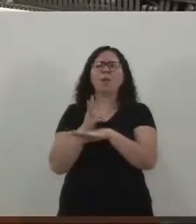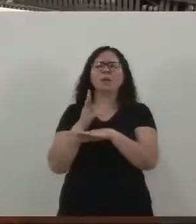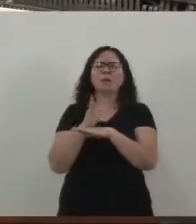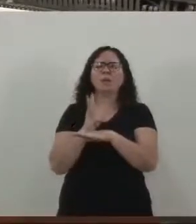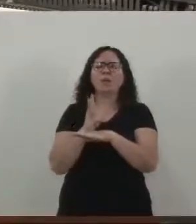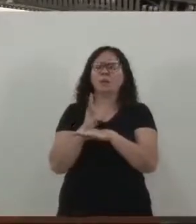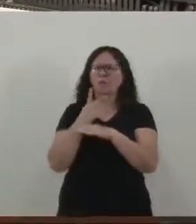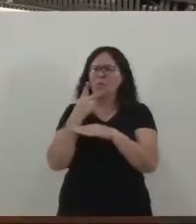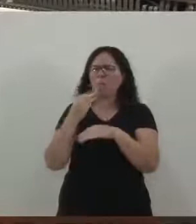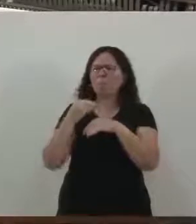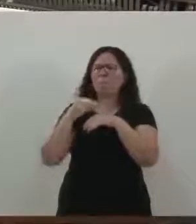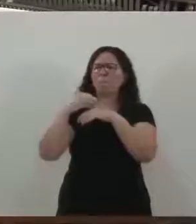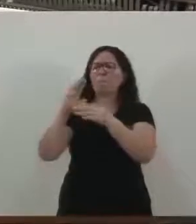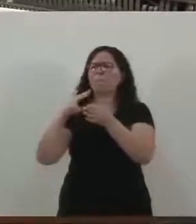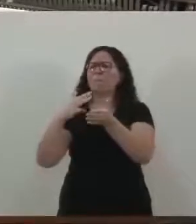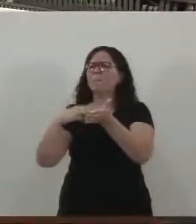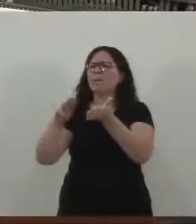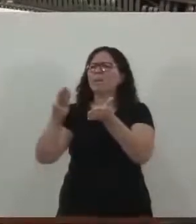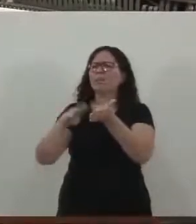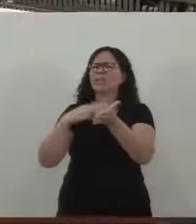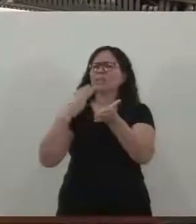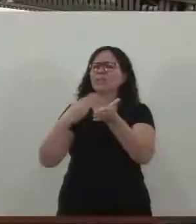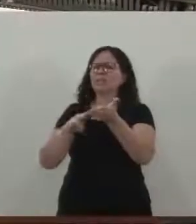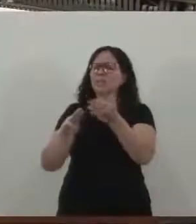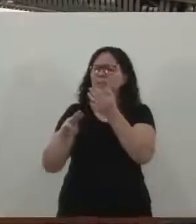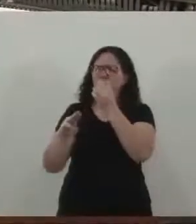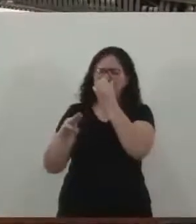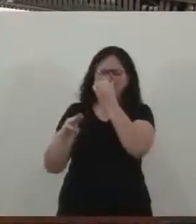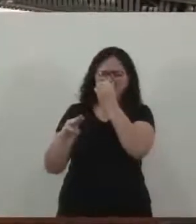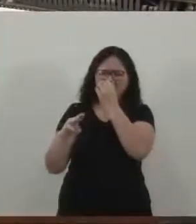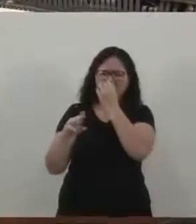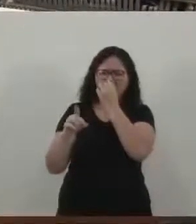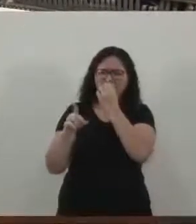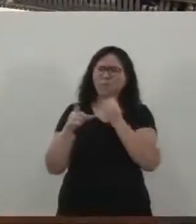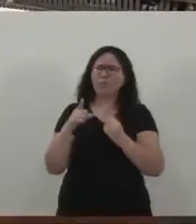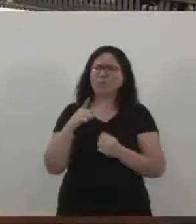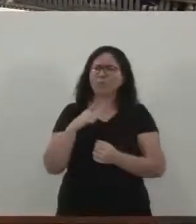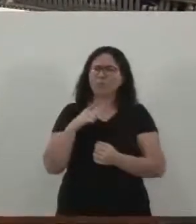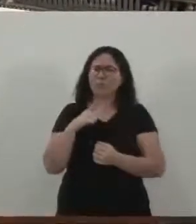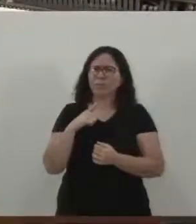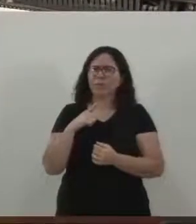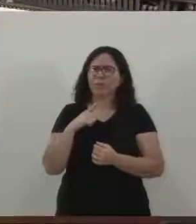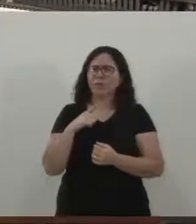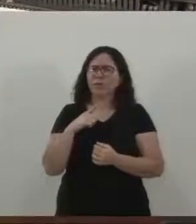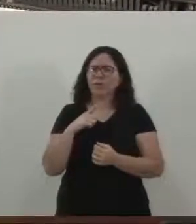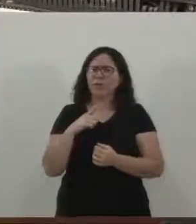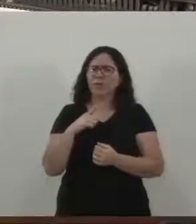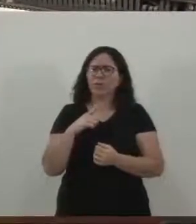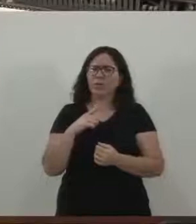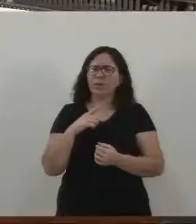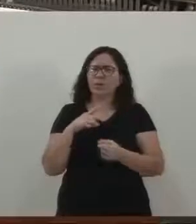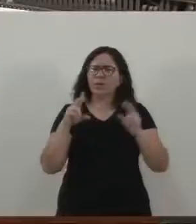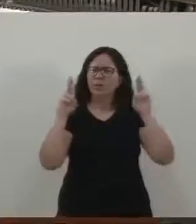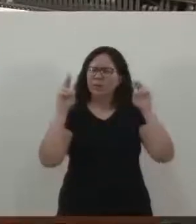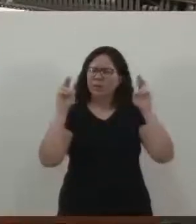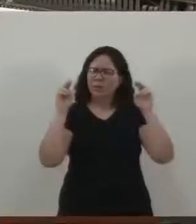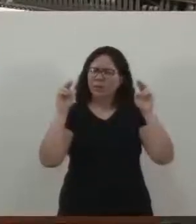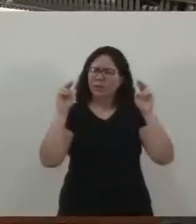que enviaram mensagem de suposta não, parece que a Justiça decidiu aí sobre